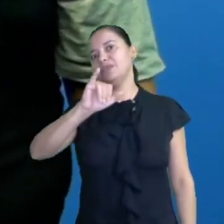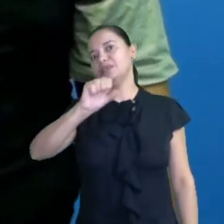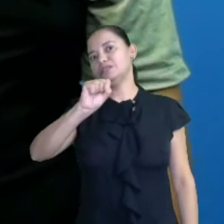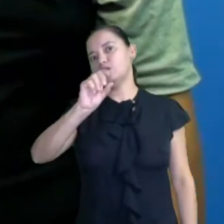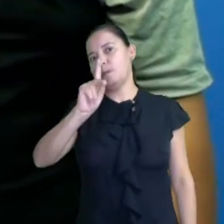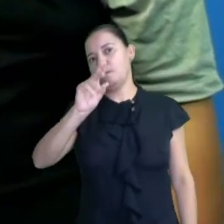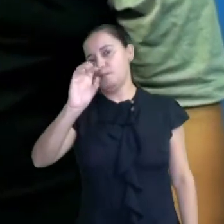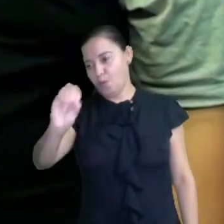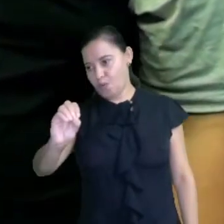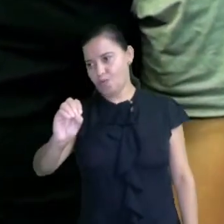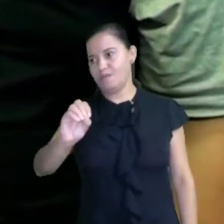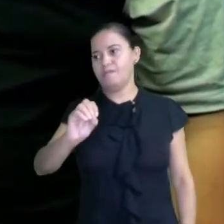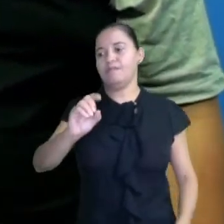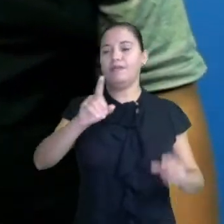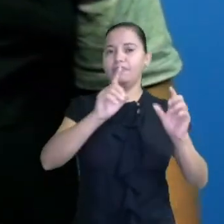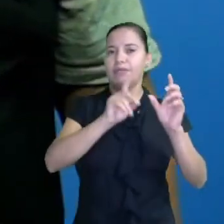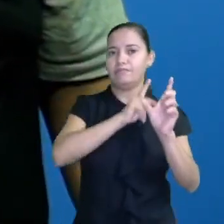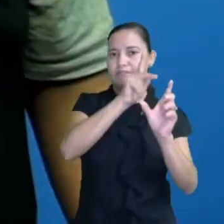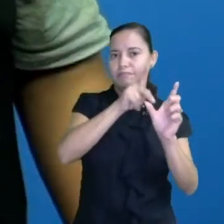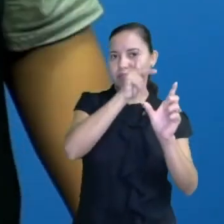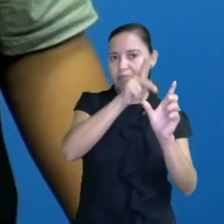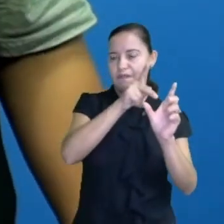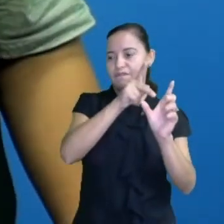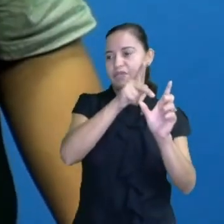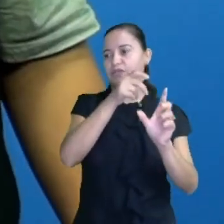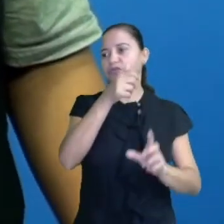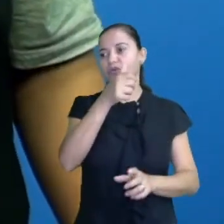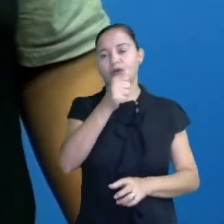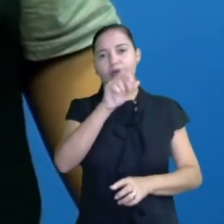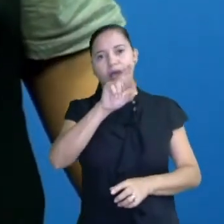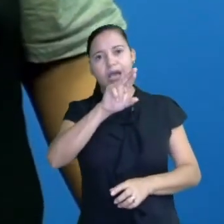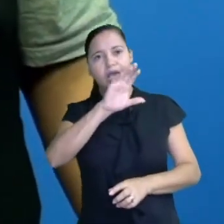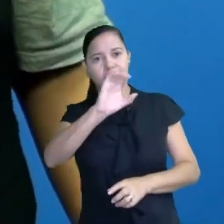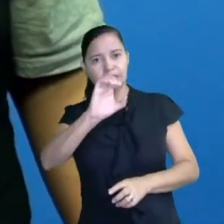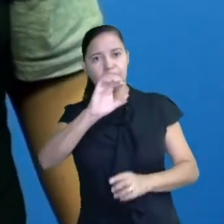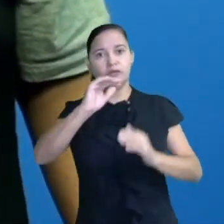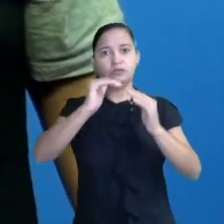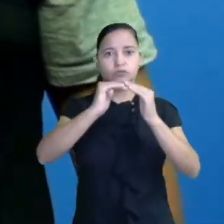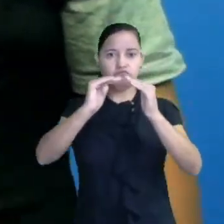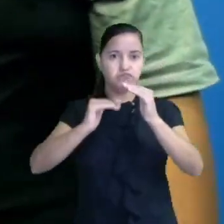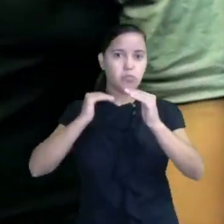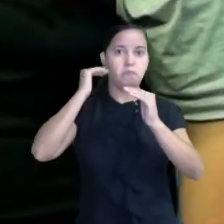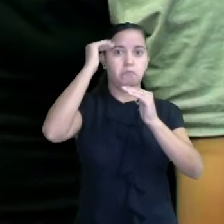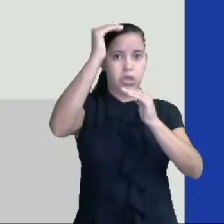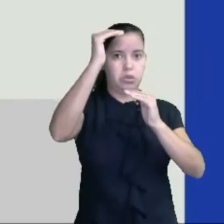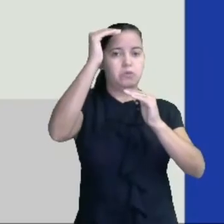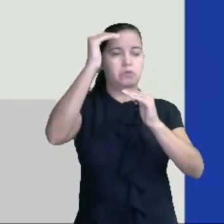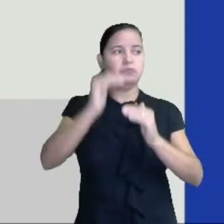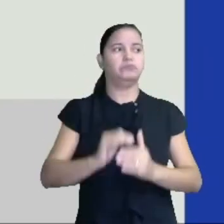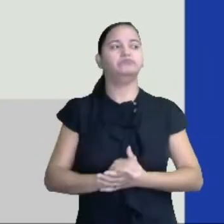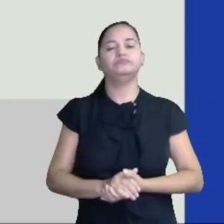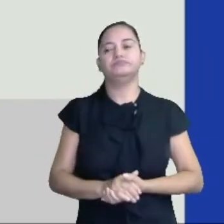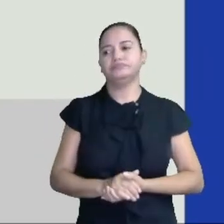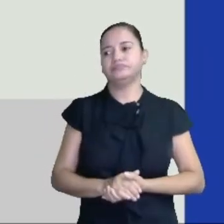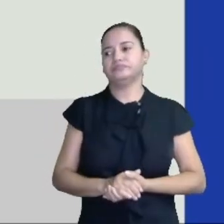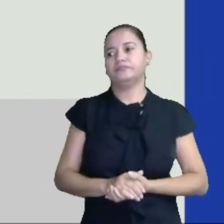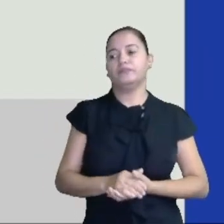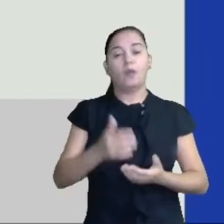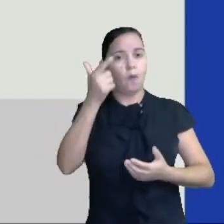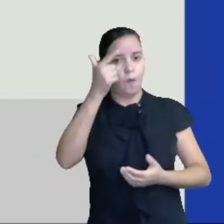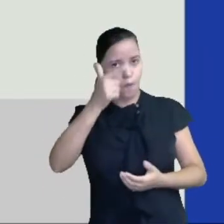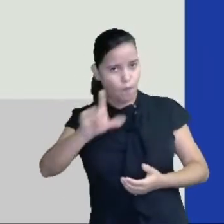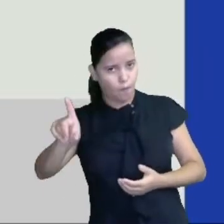aqui, o prefixo arce, tem o sentido de superior ao bispo, arcebispo. Outro prefixo